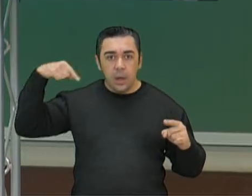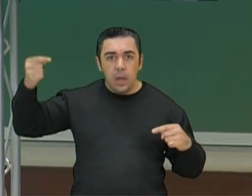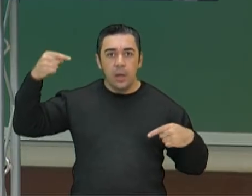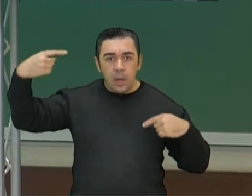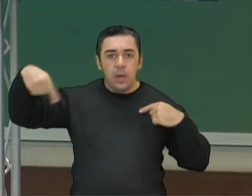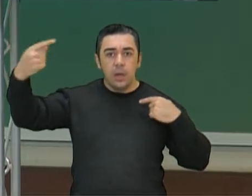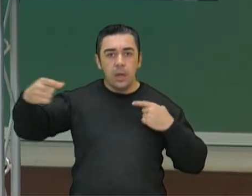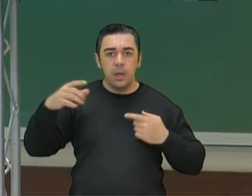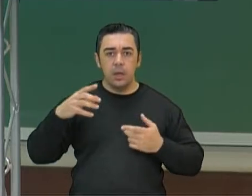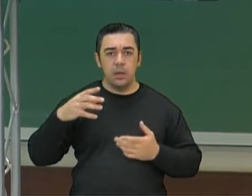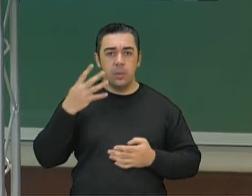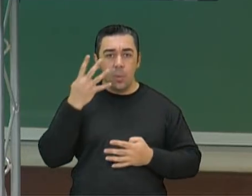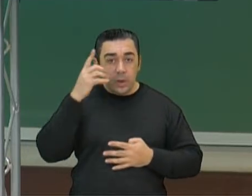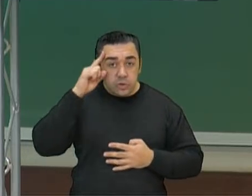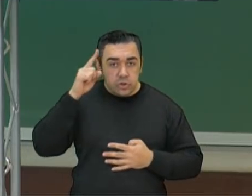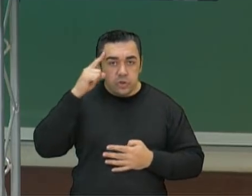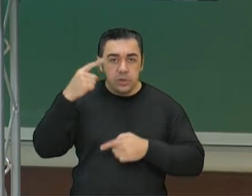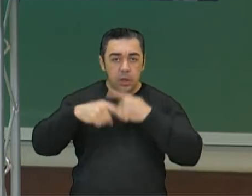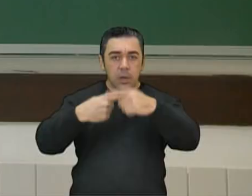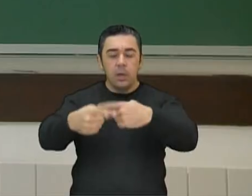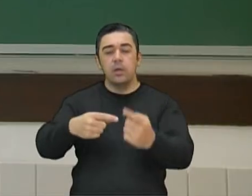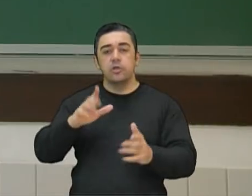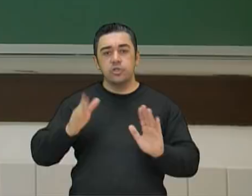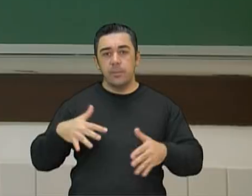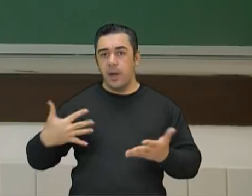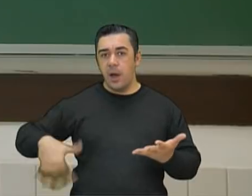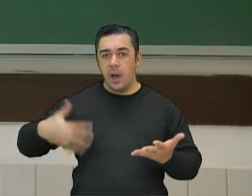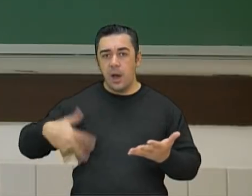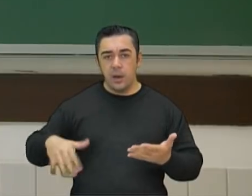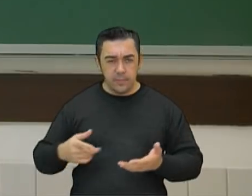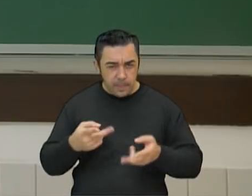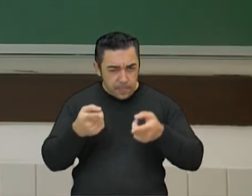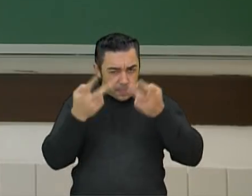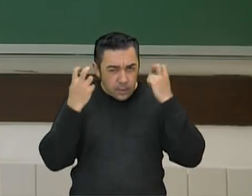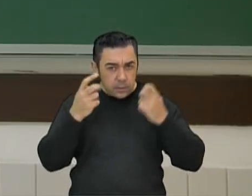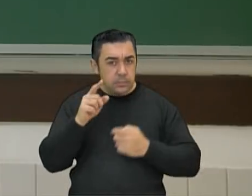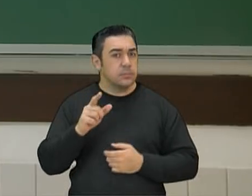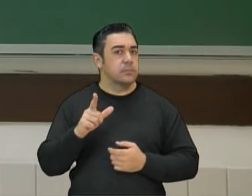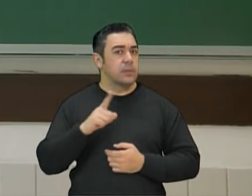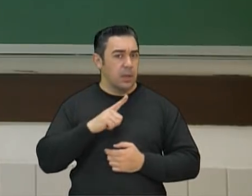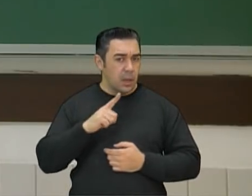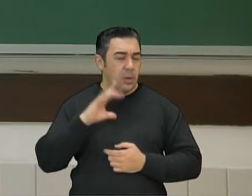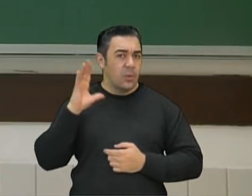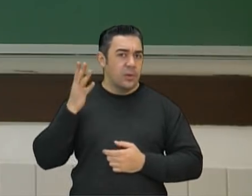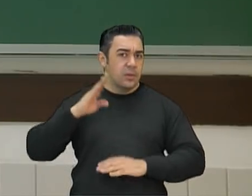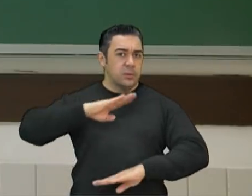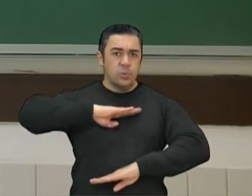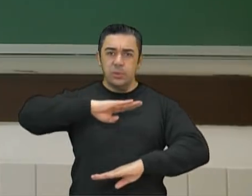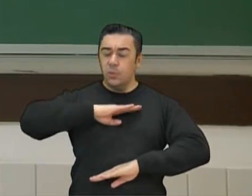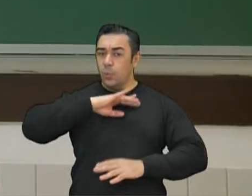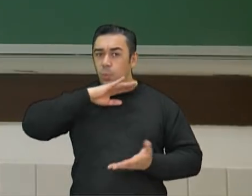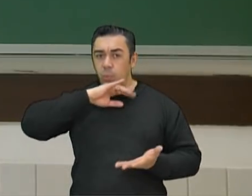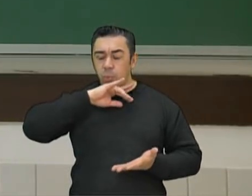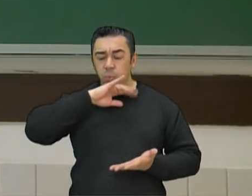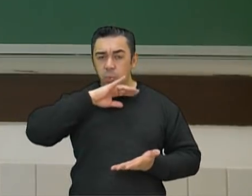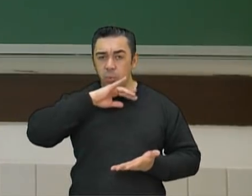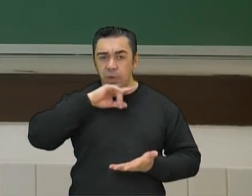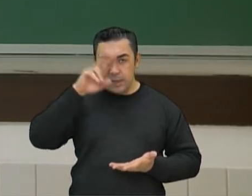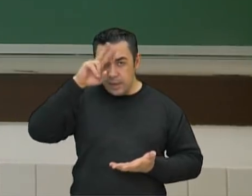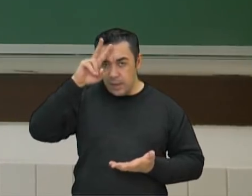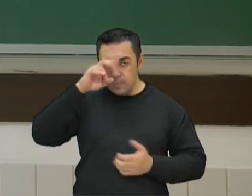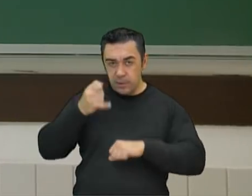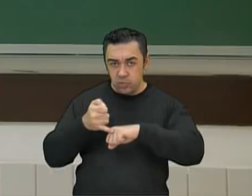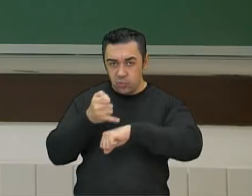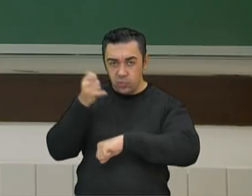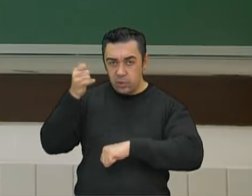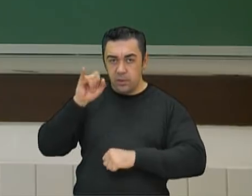em menos de 4 dias. Então, você consegue perceber que é uma situação muito ruim. Inflação, lembra ainda do que a gente falou na